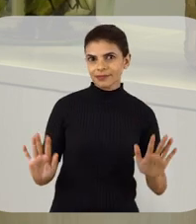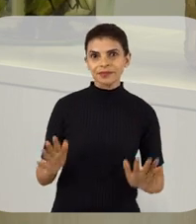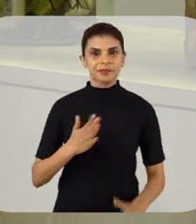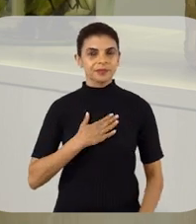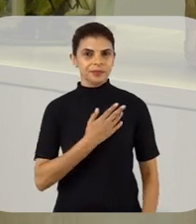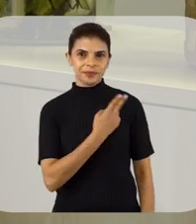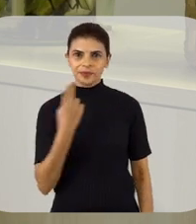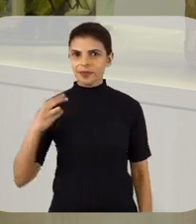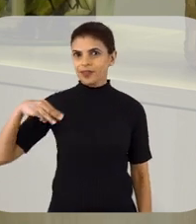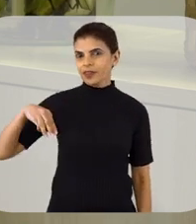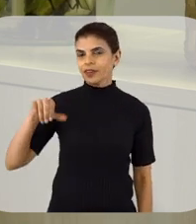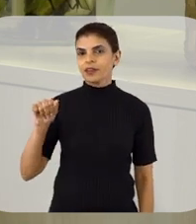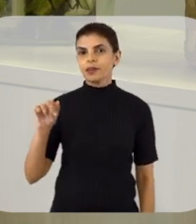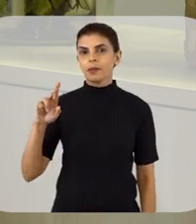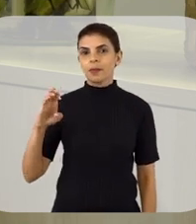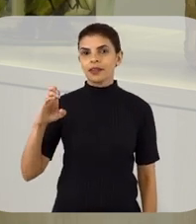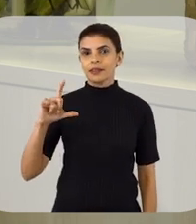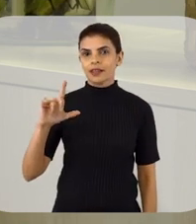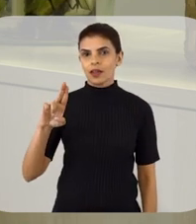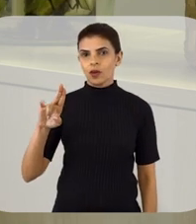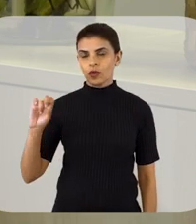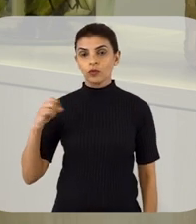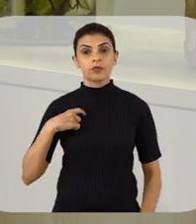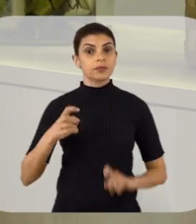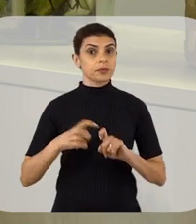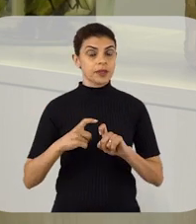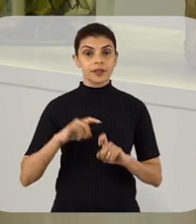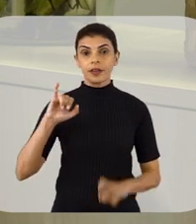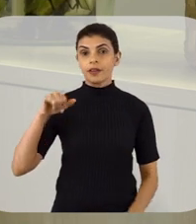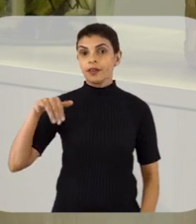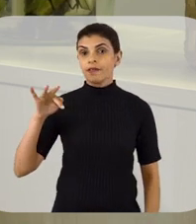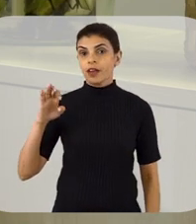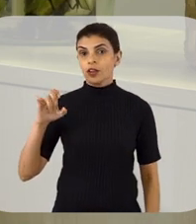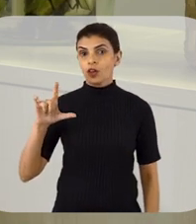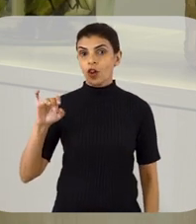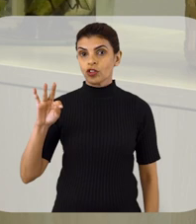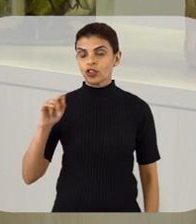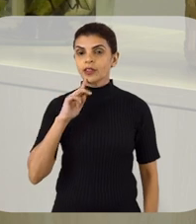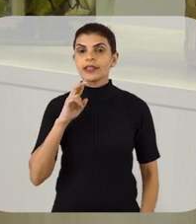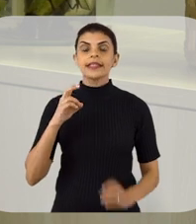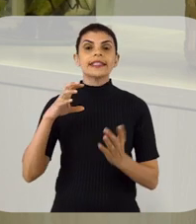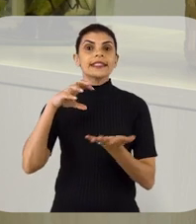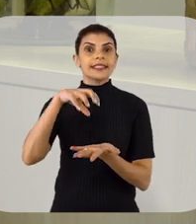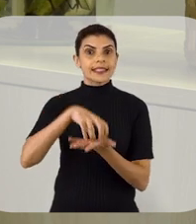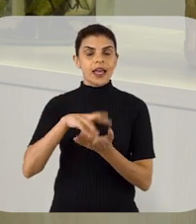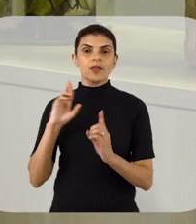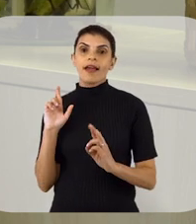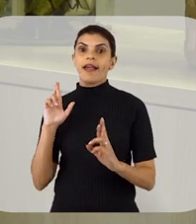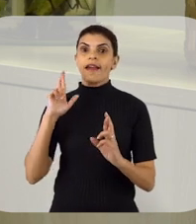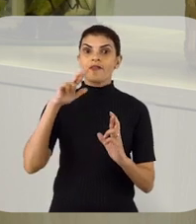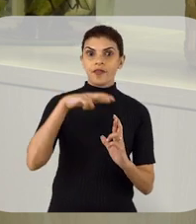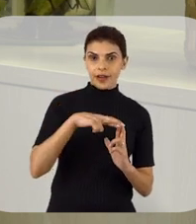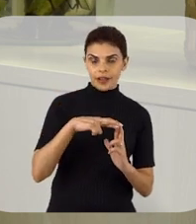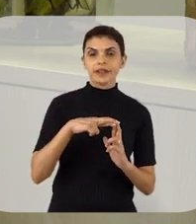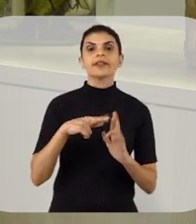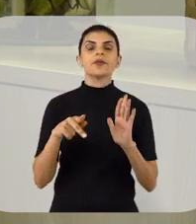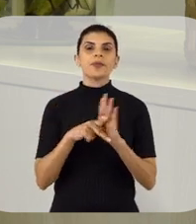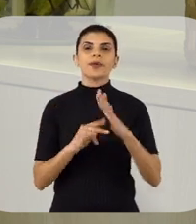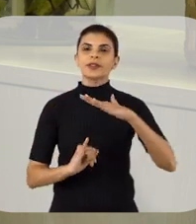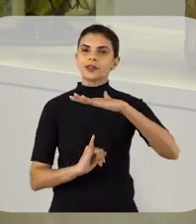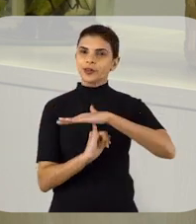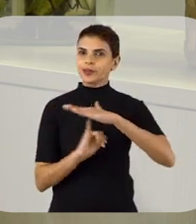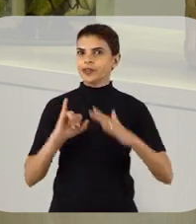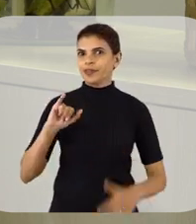Oi, pessoal. Meu nome é Marcelo, eu sou médico infectologista da Fiocruz e trabalho no Centro de Referência para Imunobiológicos Especiais do Instituto Nacional